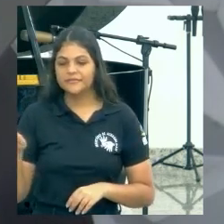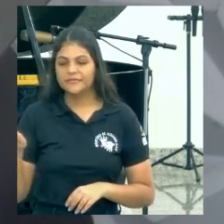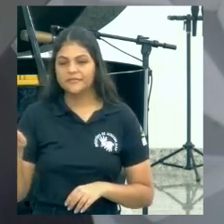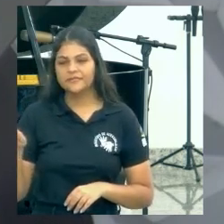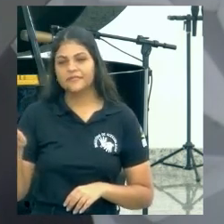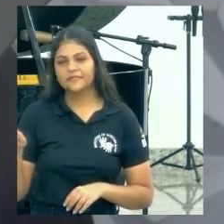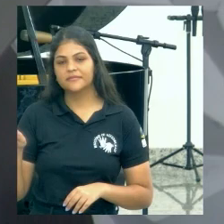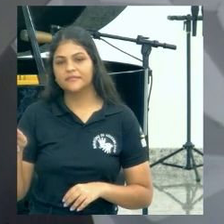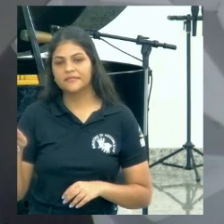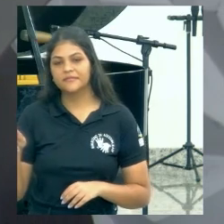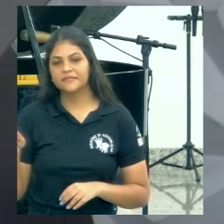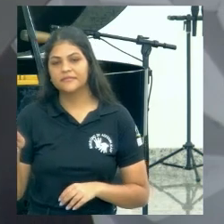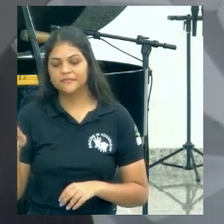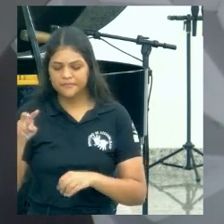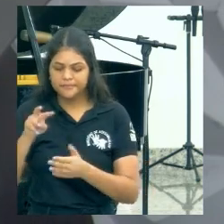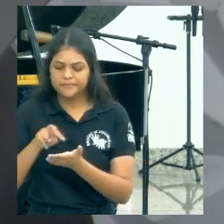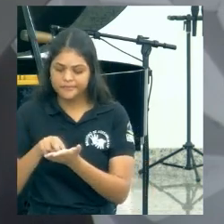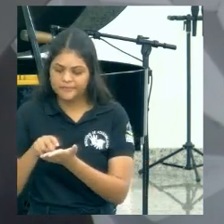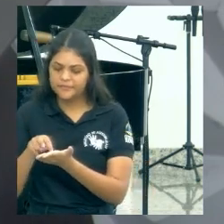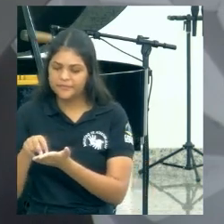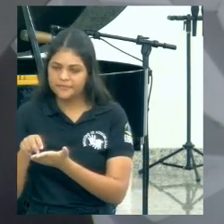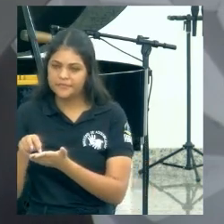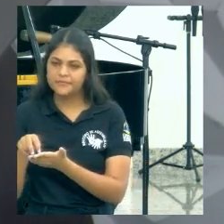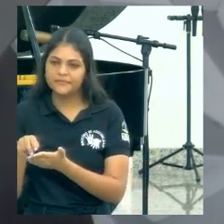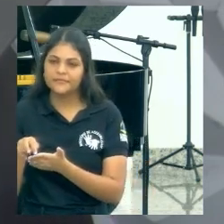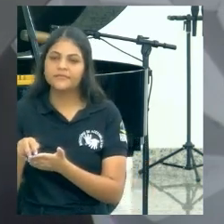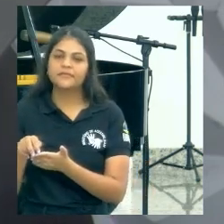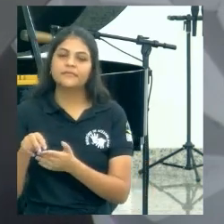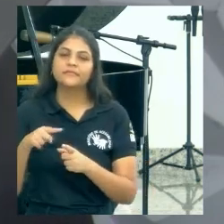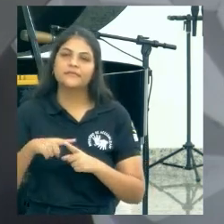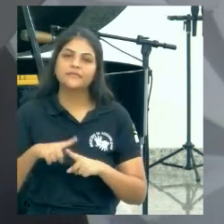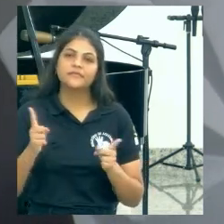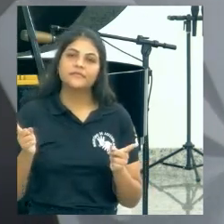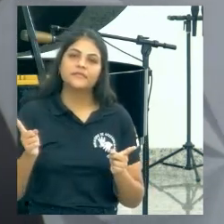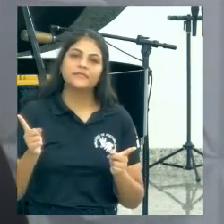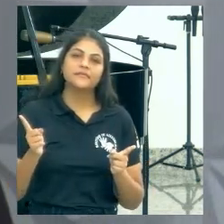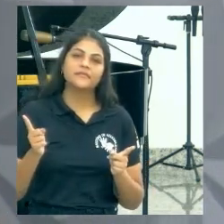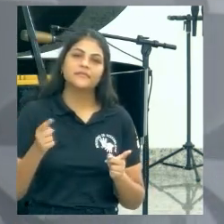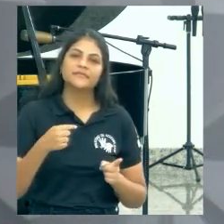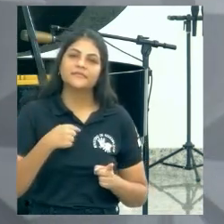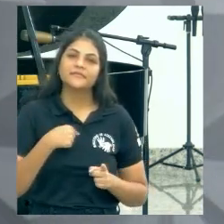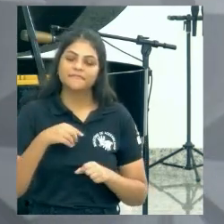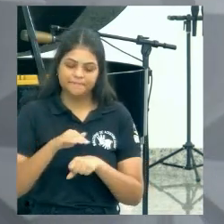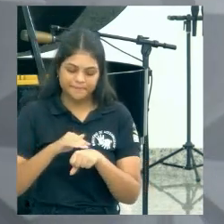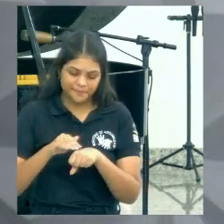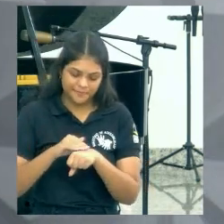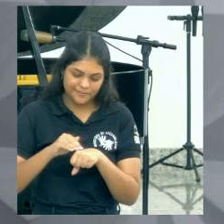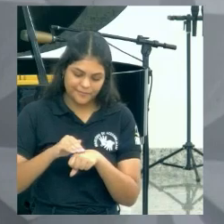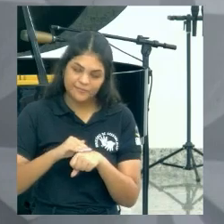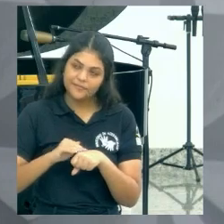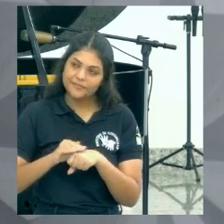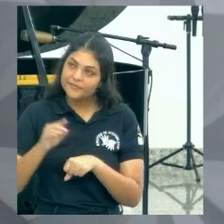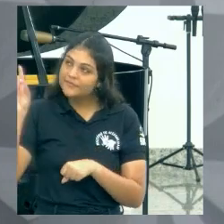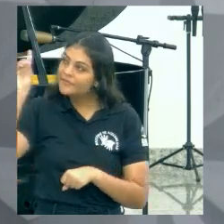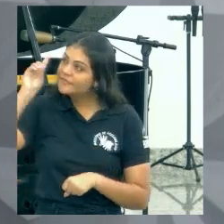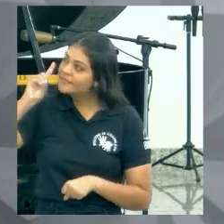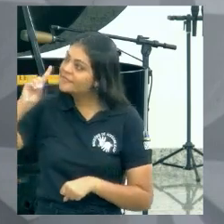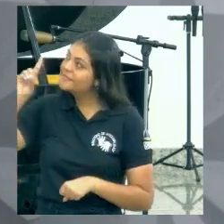fisicamente. Eu disse: oi, Deus,